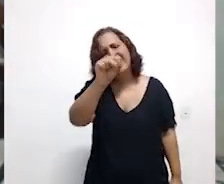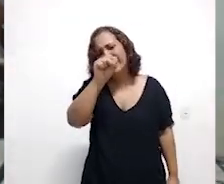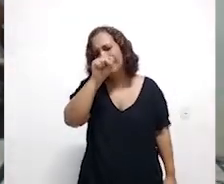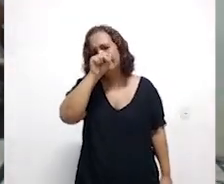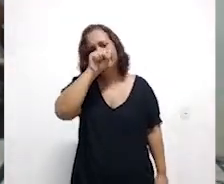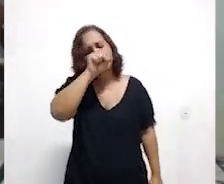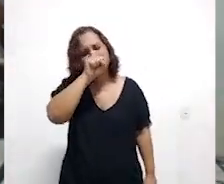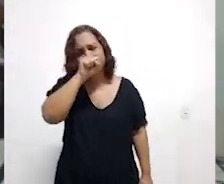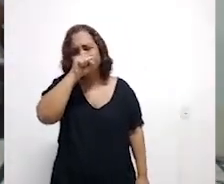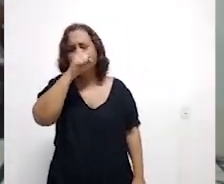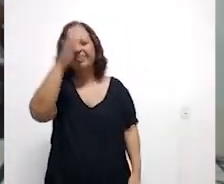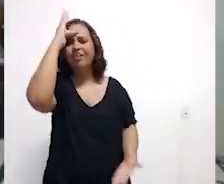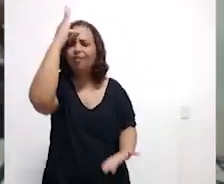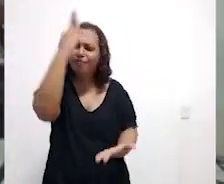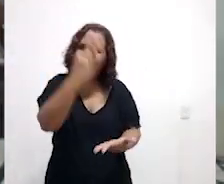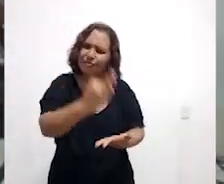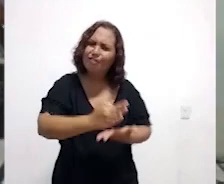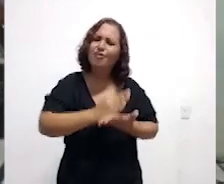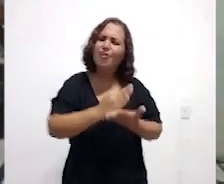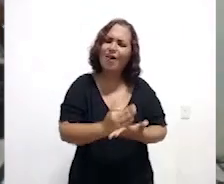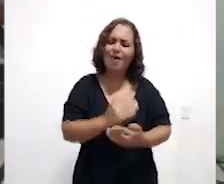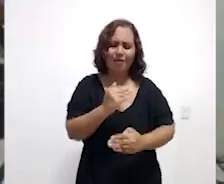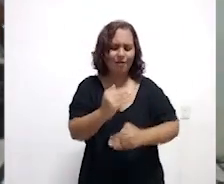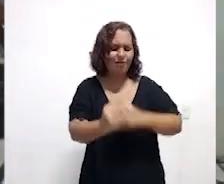Pai, com fé que se